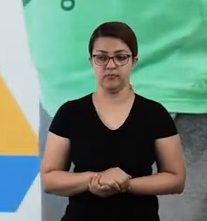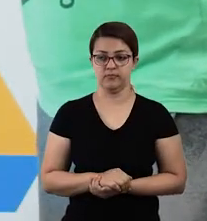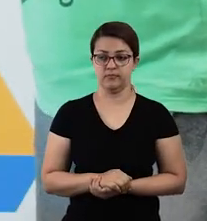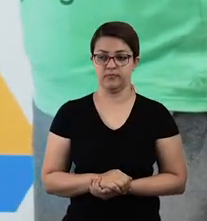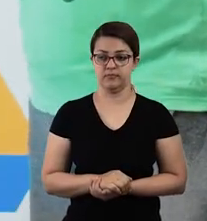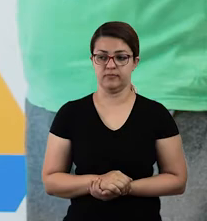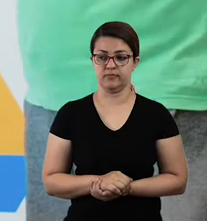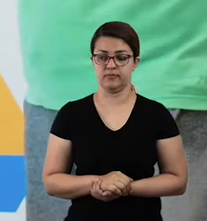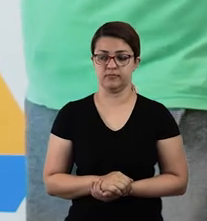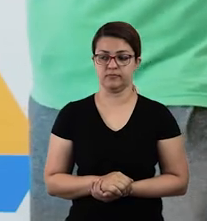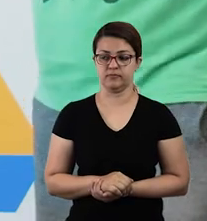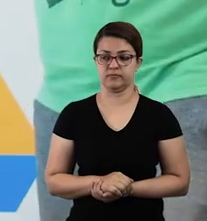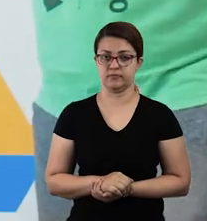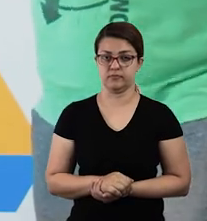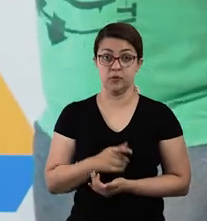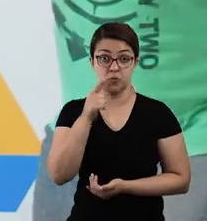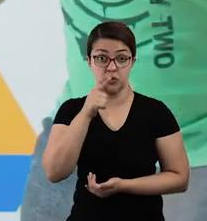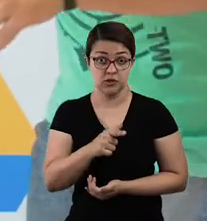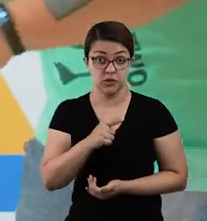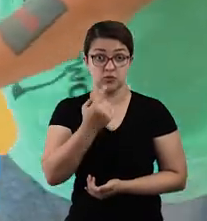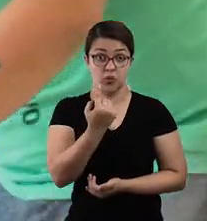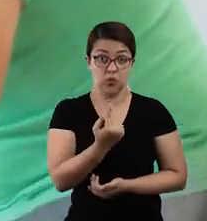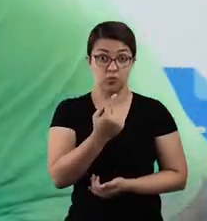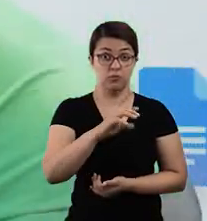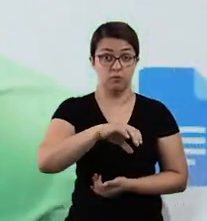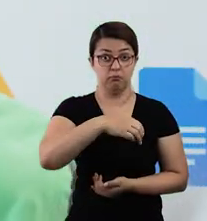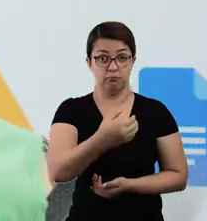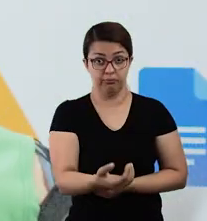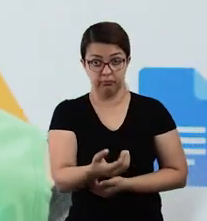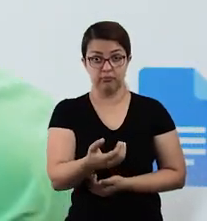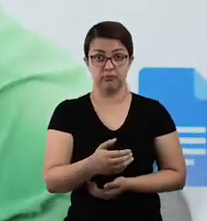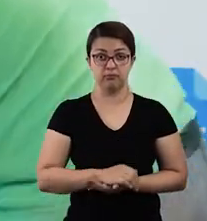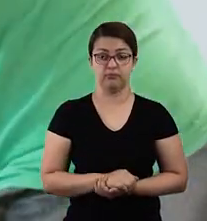solto. Derrubei uma garrafa, tá?